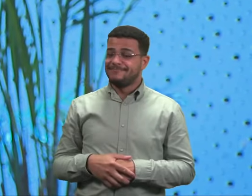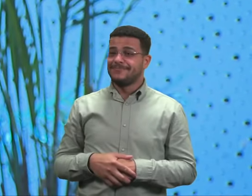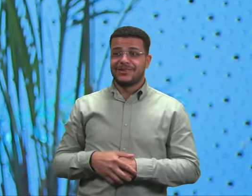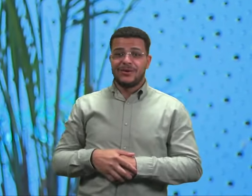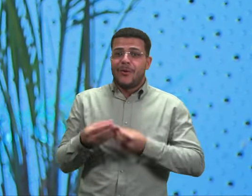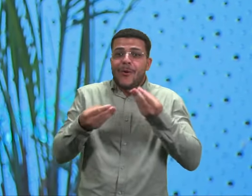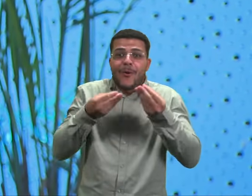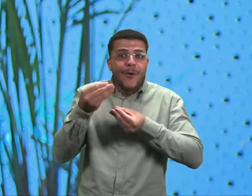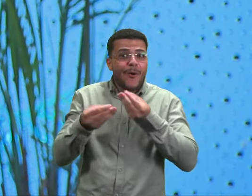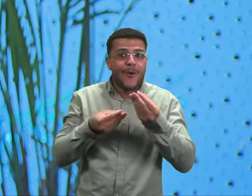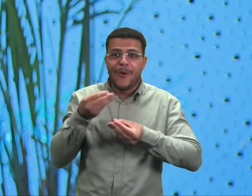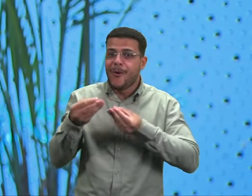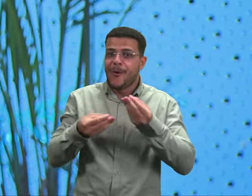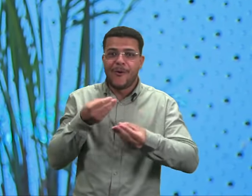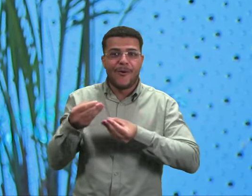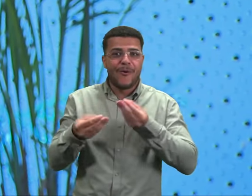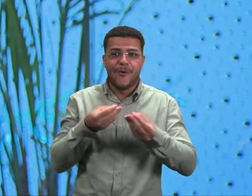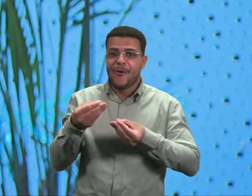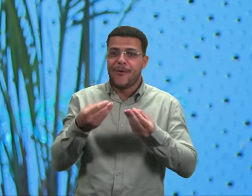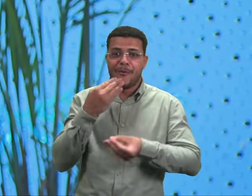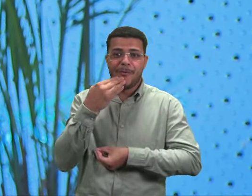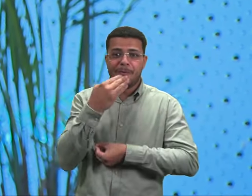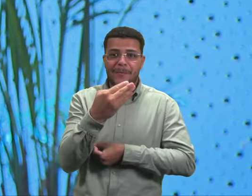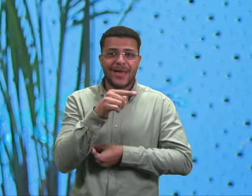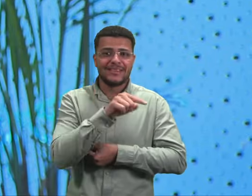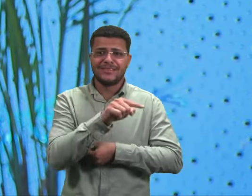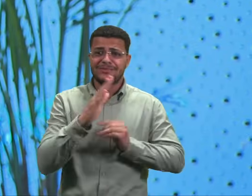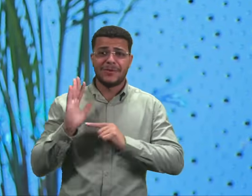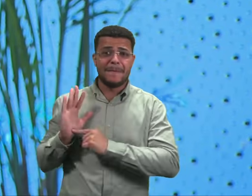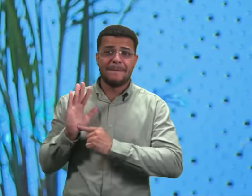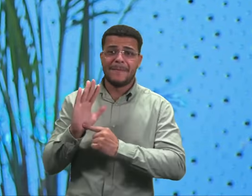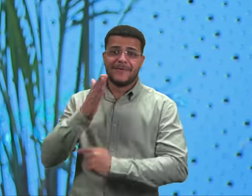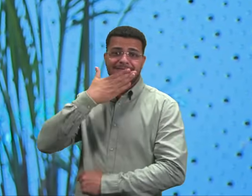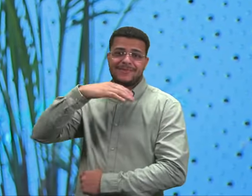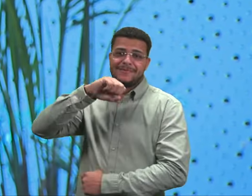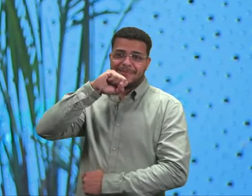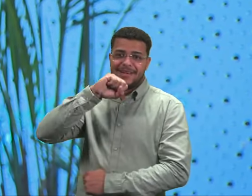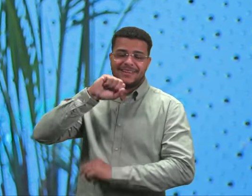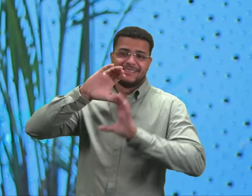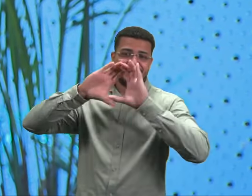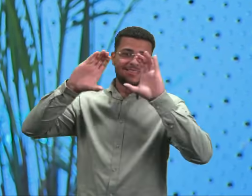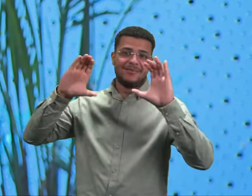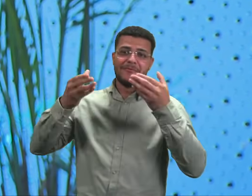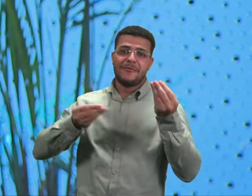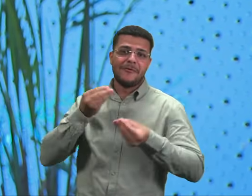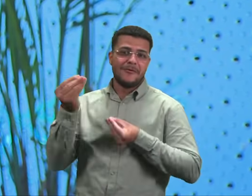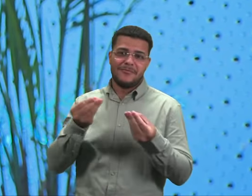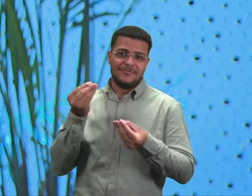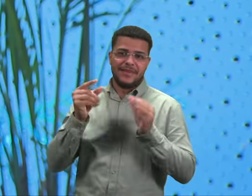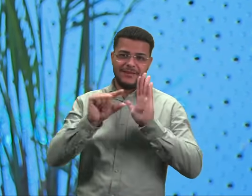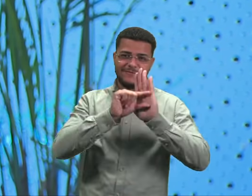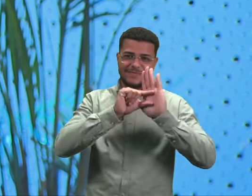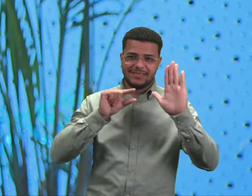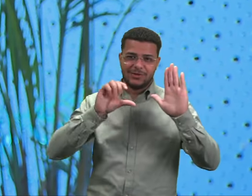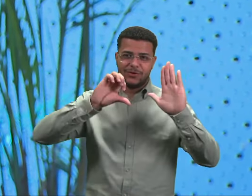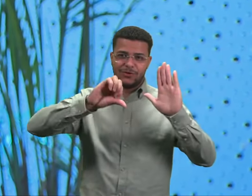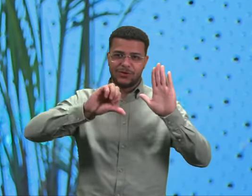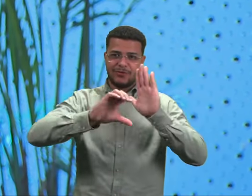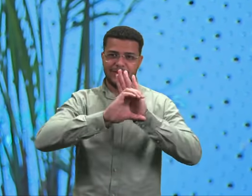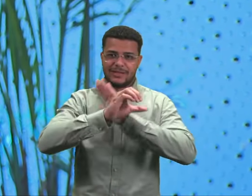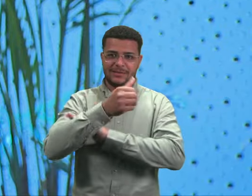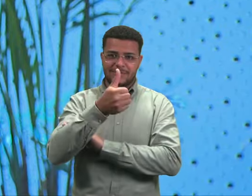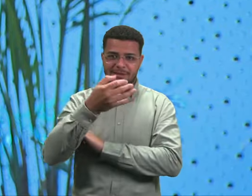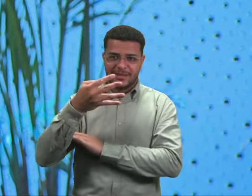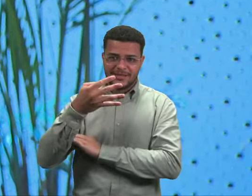Filipe, como você pede para mim? Mostra-nos o Pai. Versículo 9 do capítulo 14. Jesus